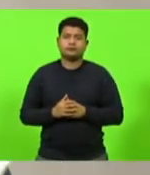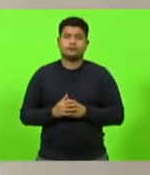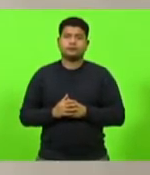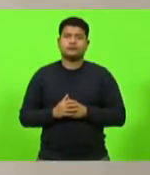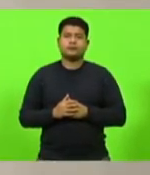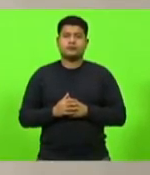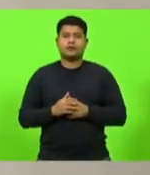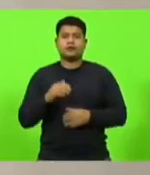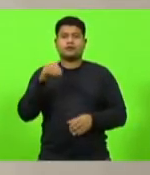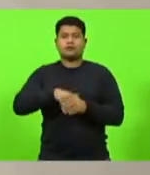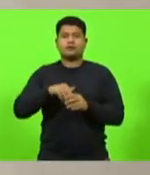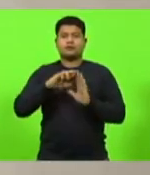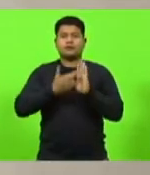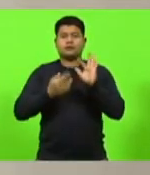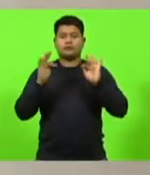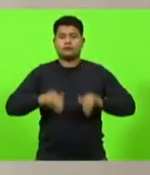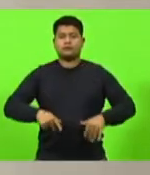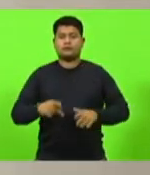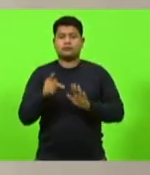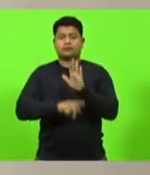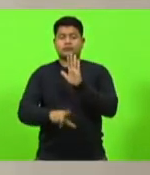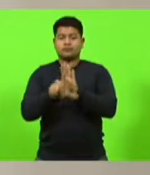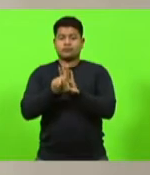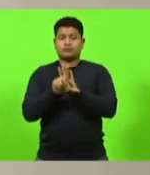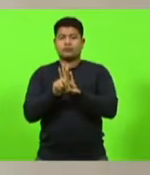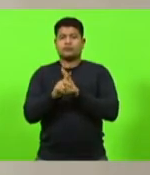Votação da redação final do projeto de lei